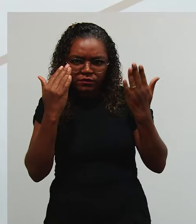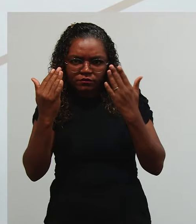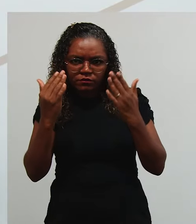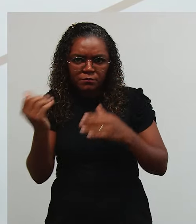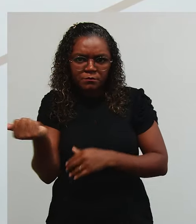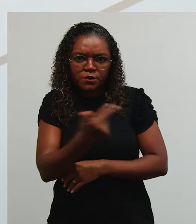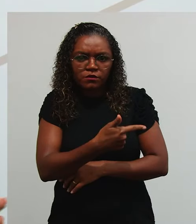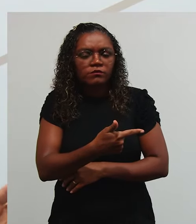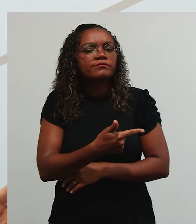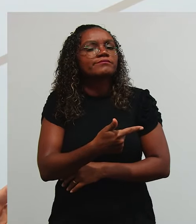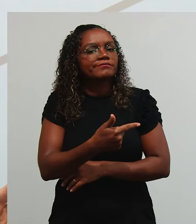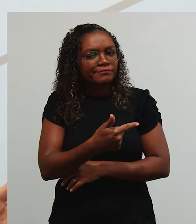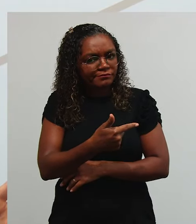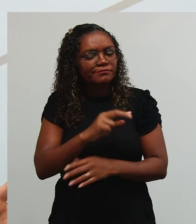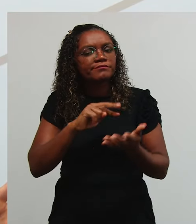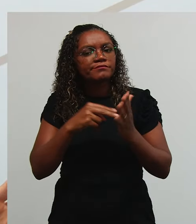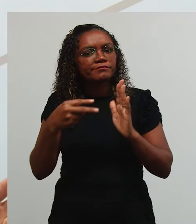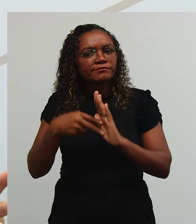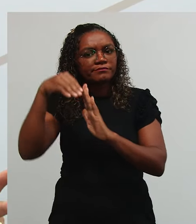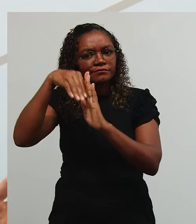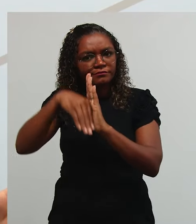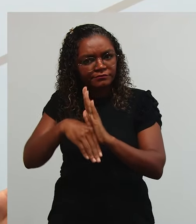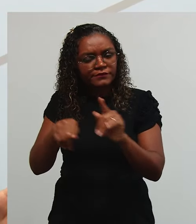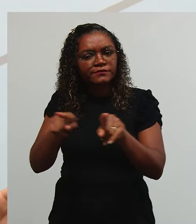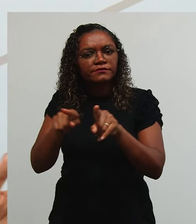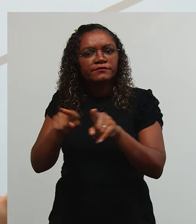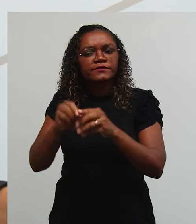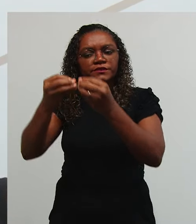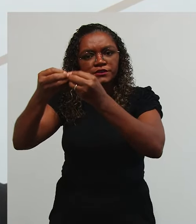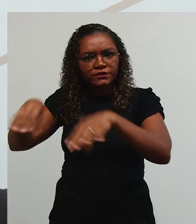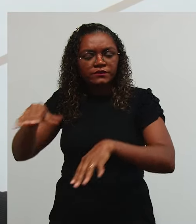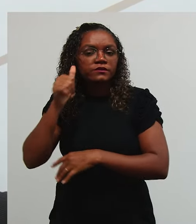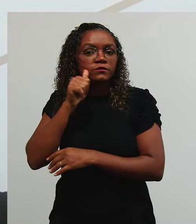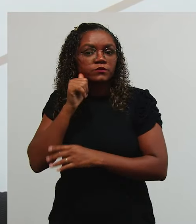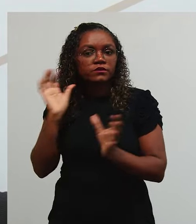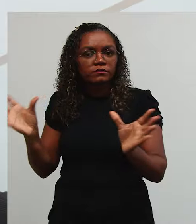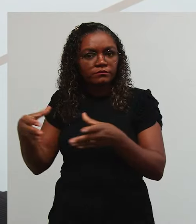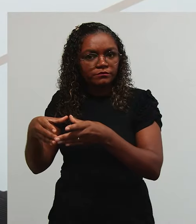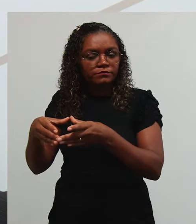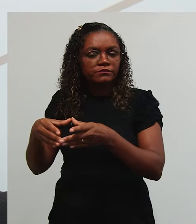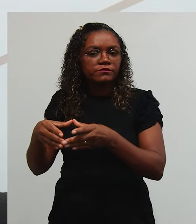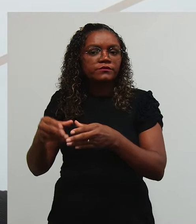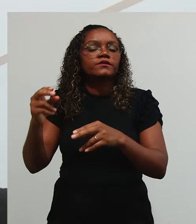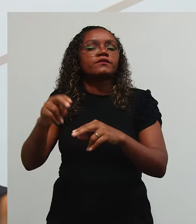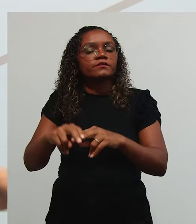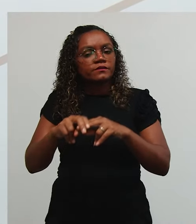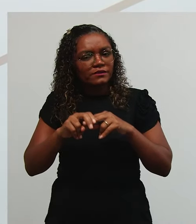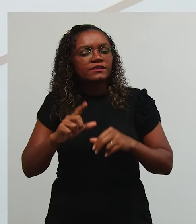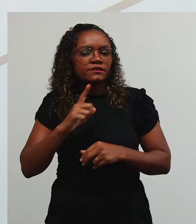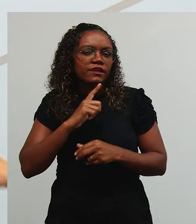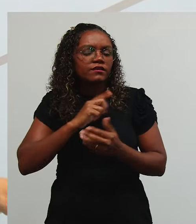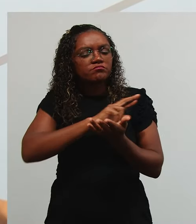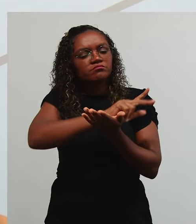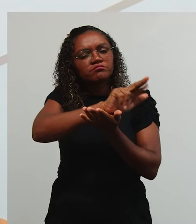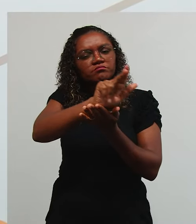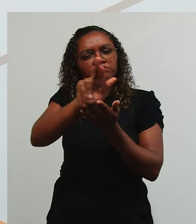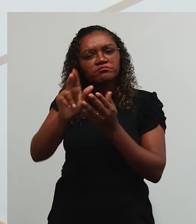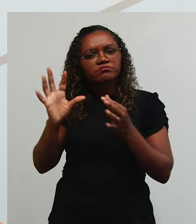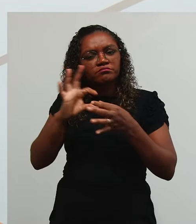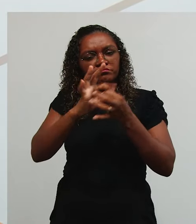demais então isso também é um efeito regressivo e prejudicial por exemplo à mulheres tá então tem várias discussões